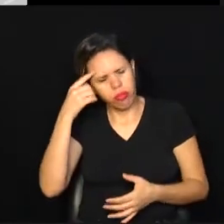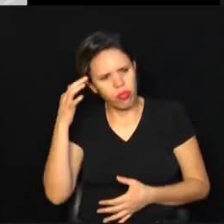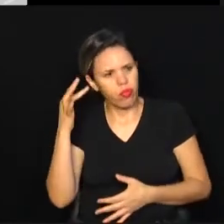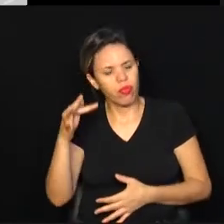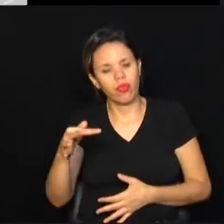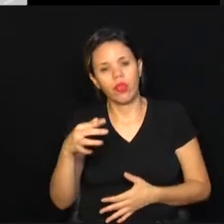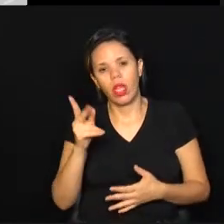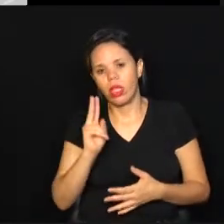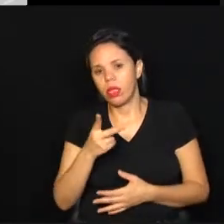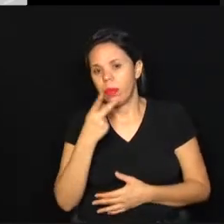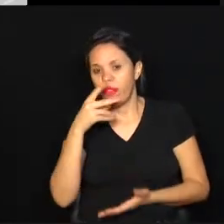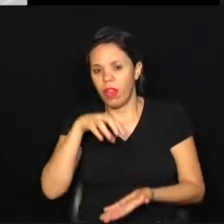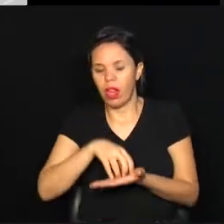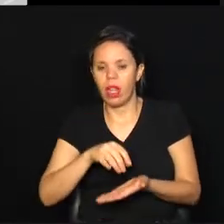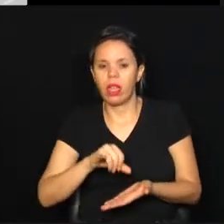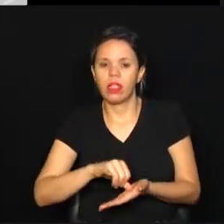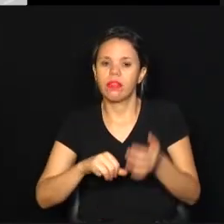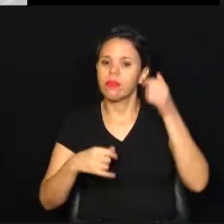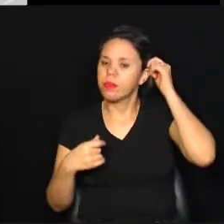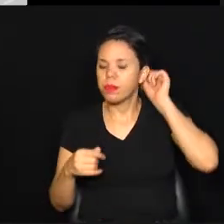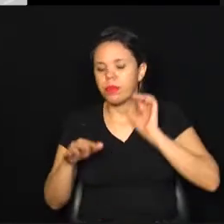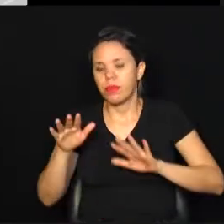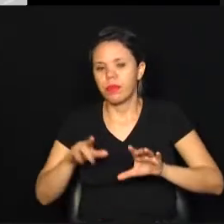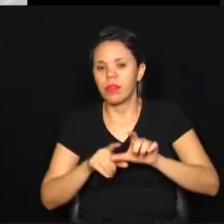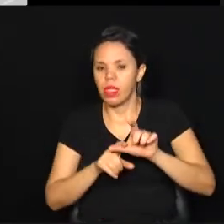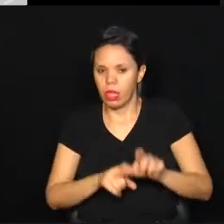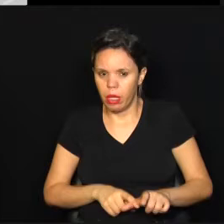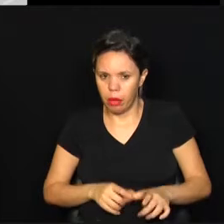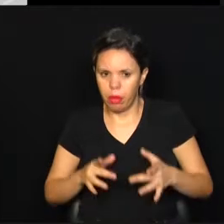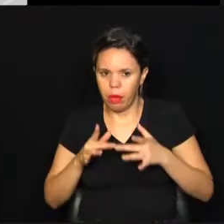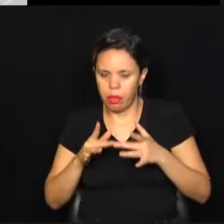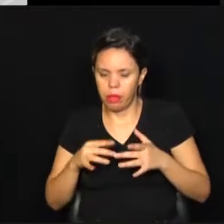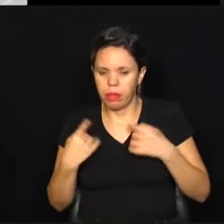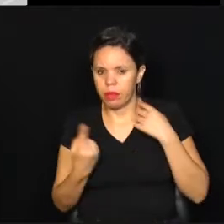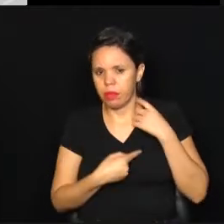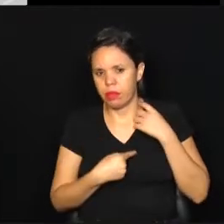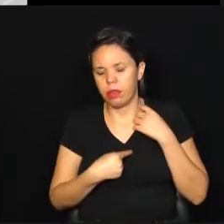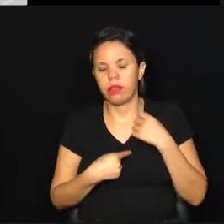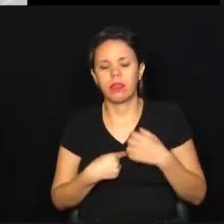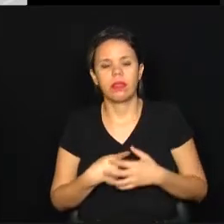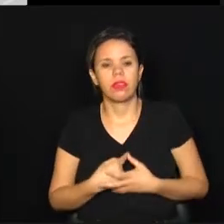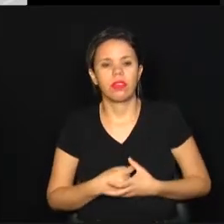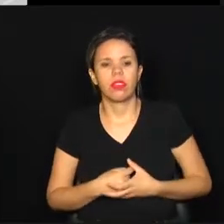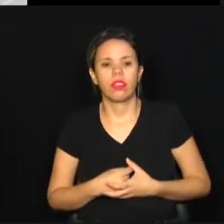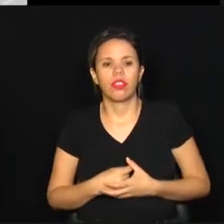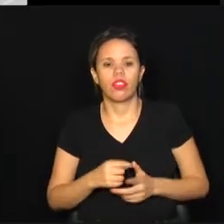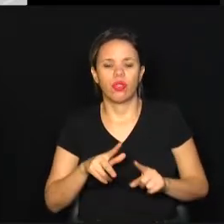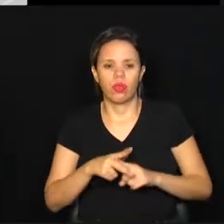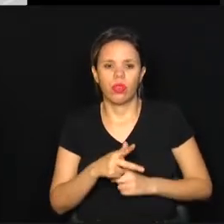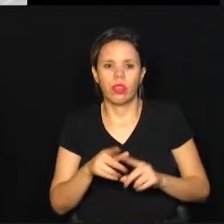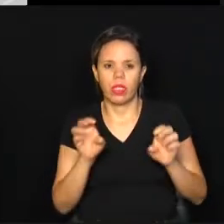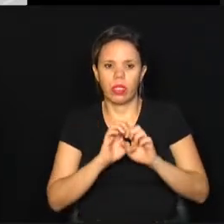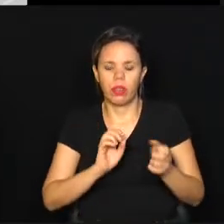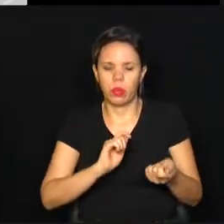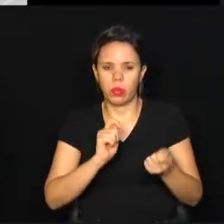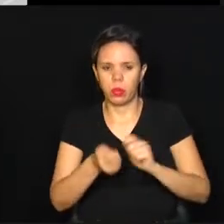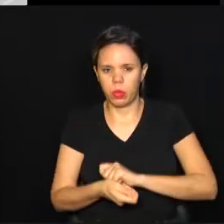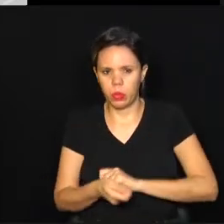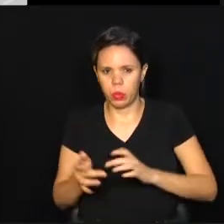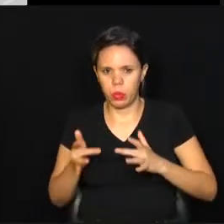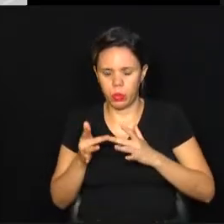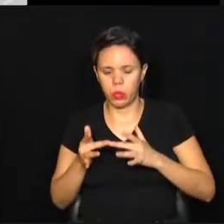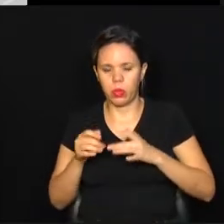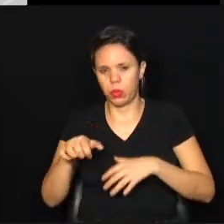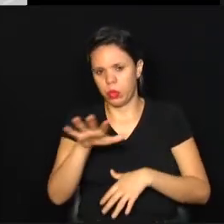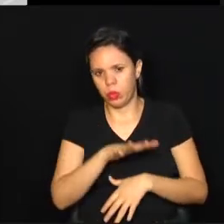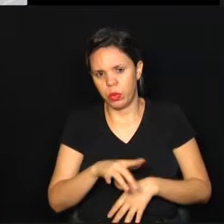vocês, centralidade depende de conexões. Então, se a gente limpa isso e conecta essas coisas, esta